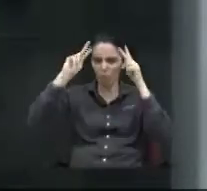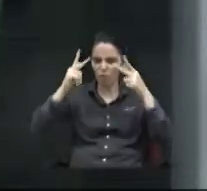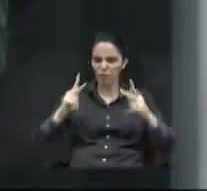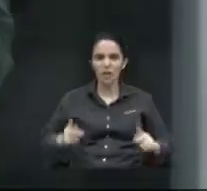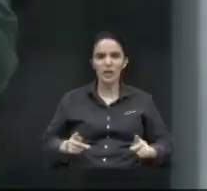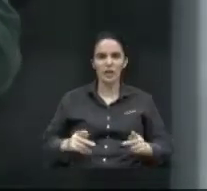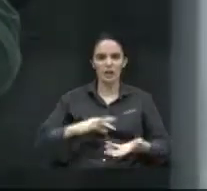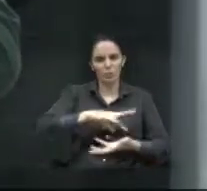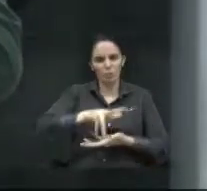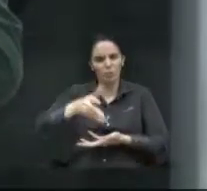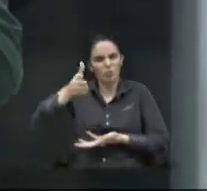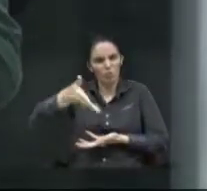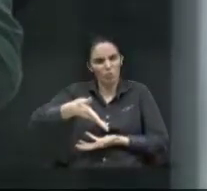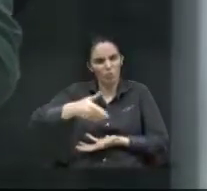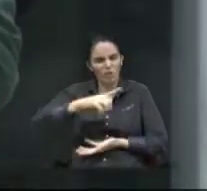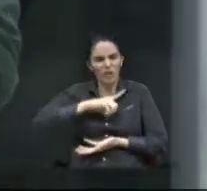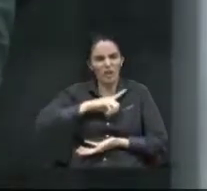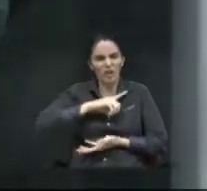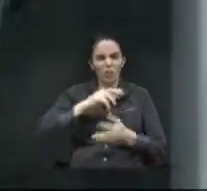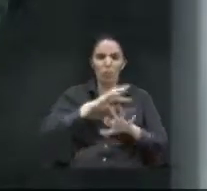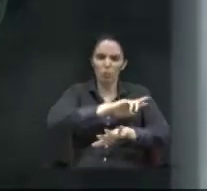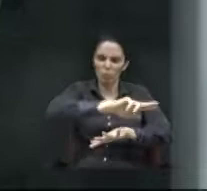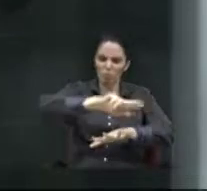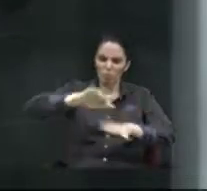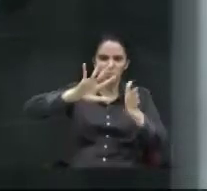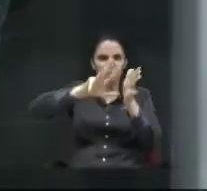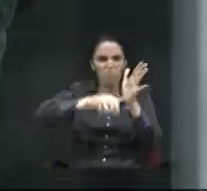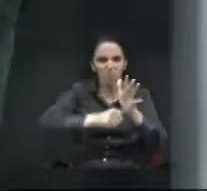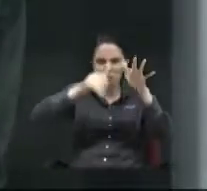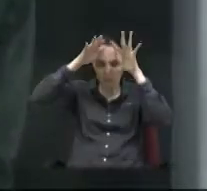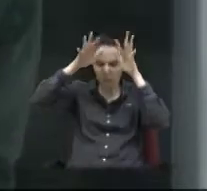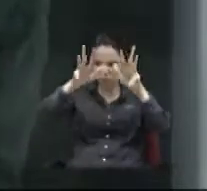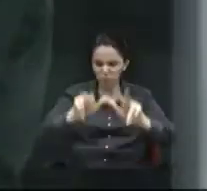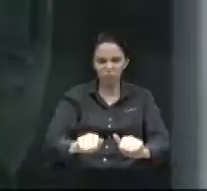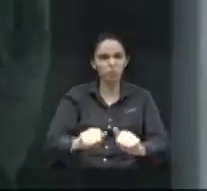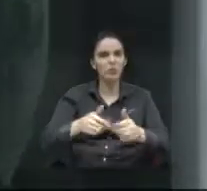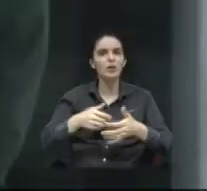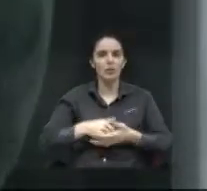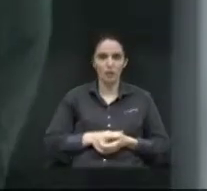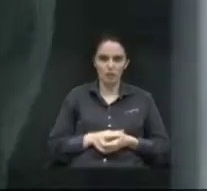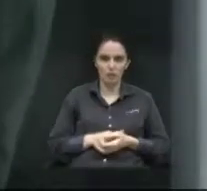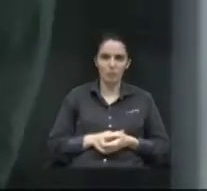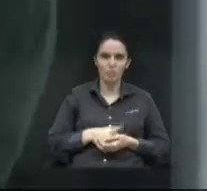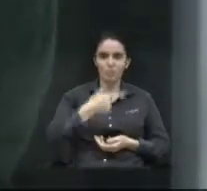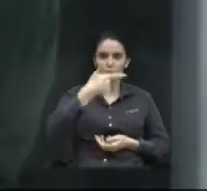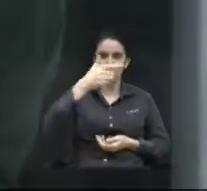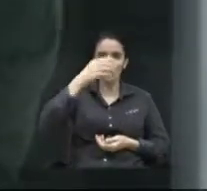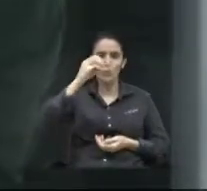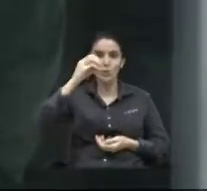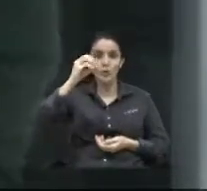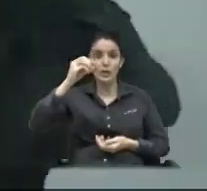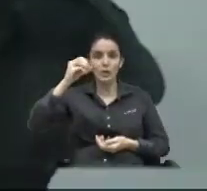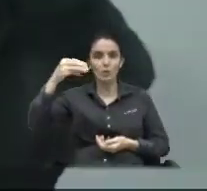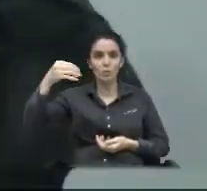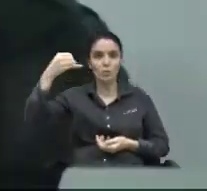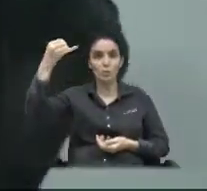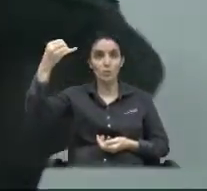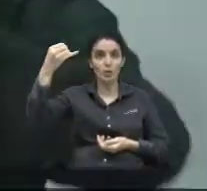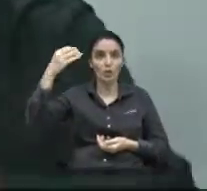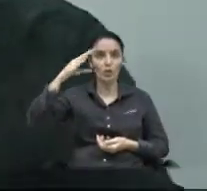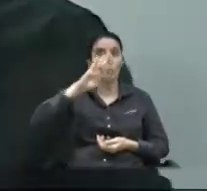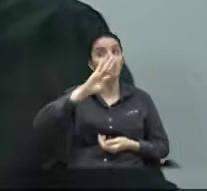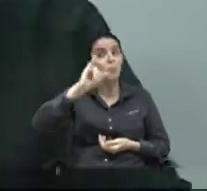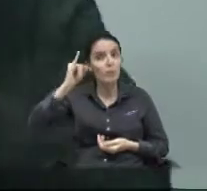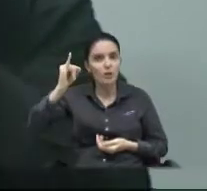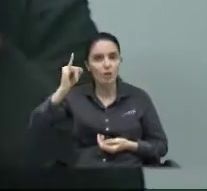hoje em que vemos a corrupção nesse país tão desvairada. 200 milhões, 200